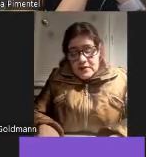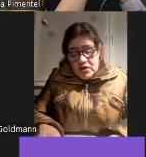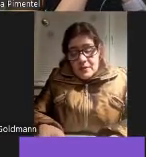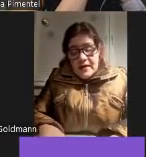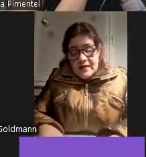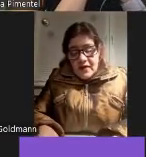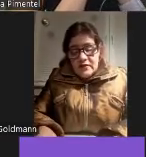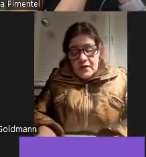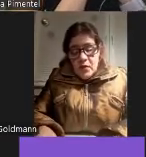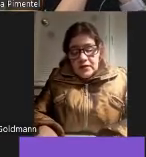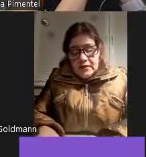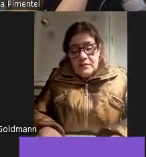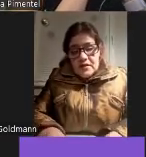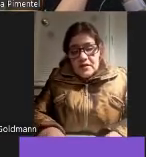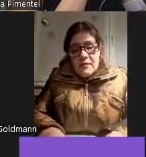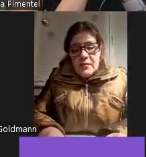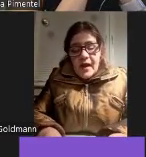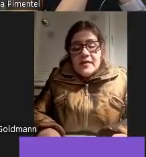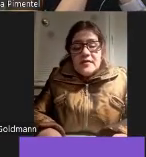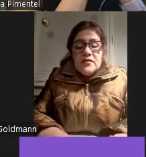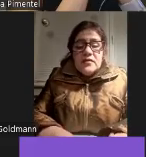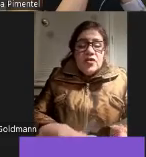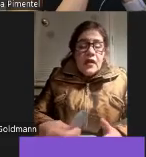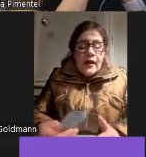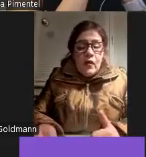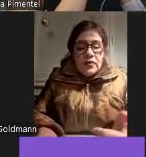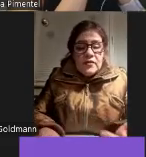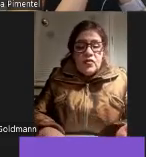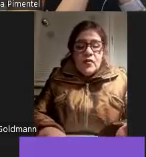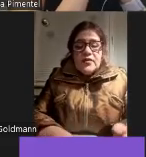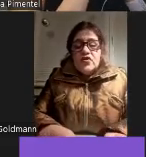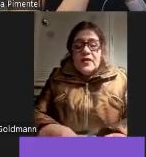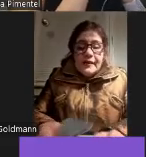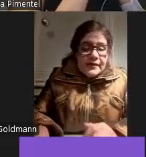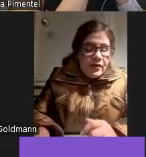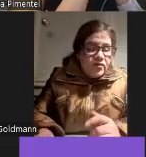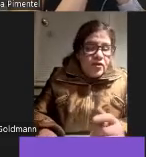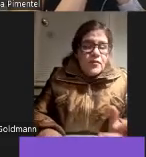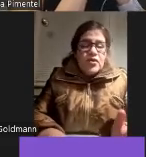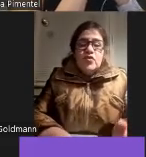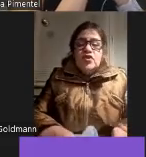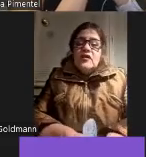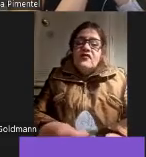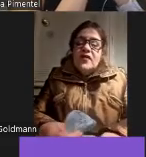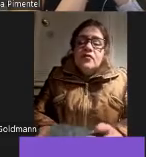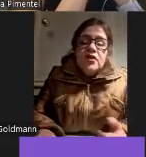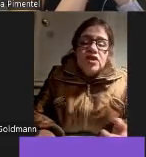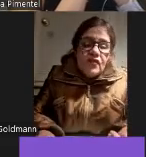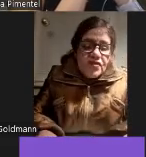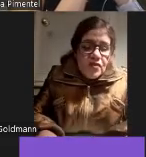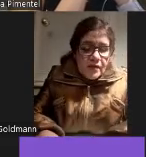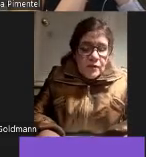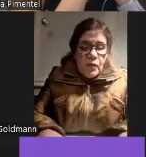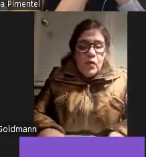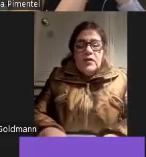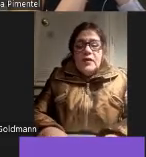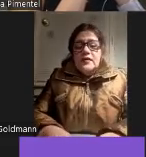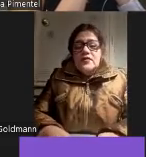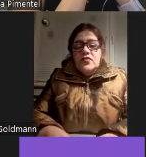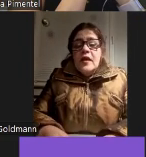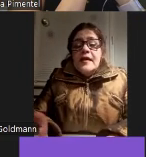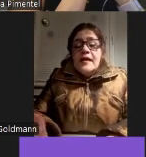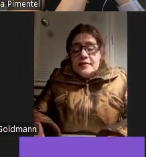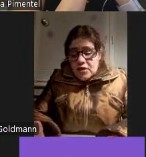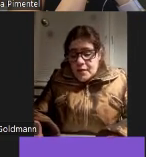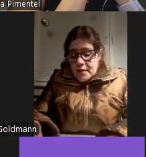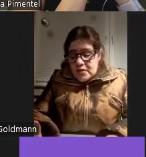Então, assim, o sistema linfático é importante principalmente para isso. Existem outras situações, neurotransmissores que ficam disfuncionando por conta